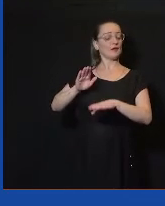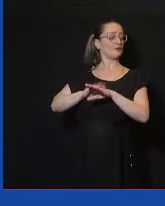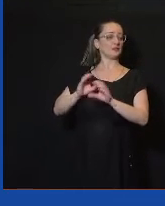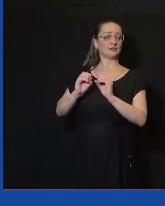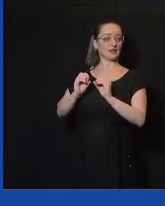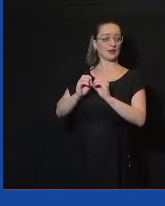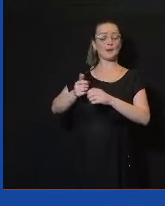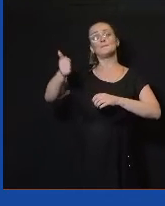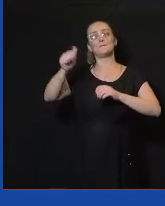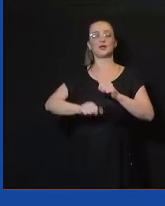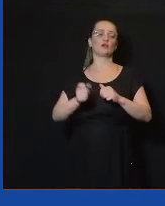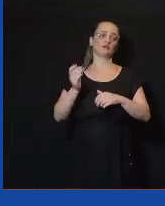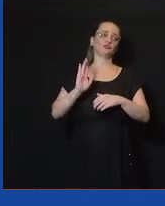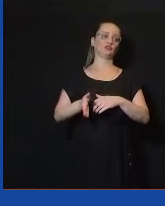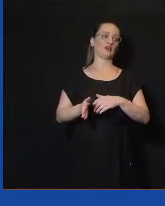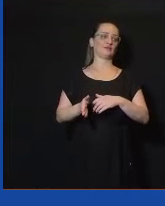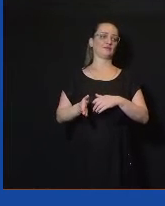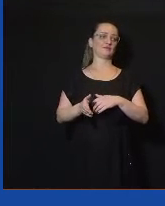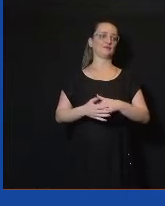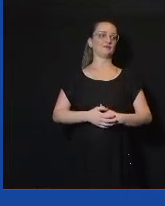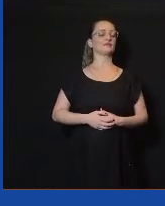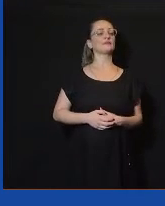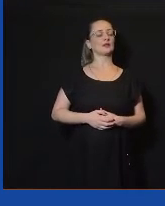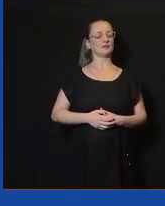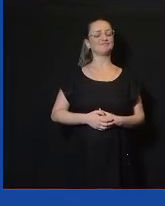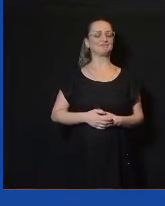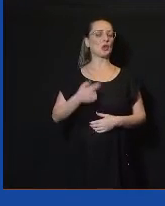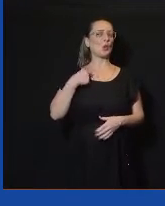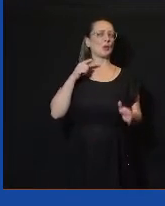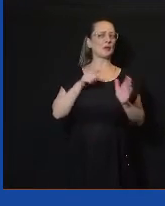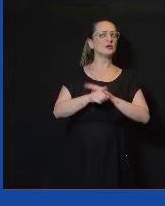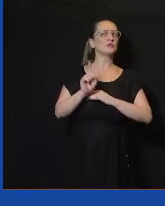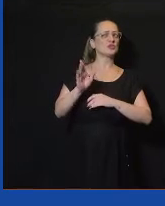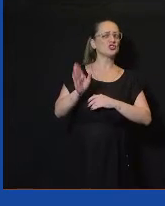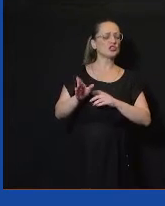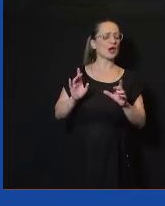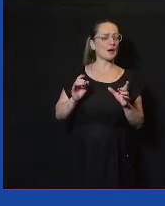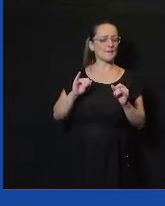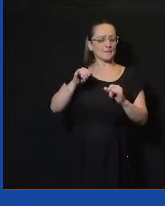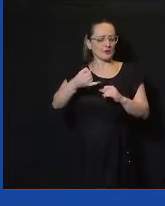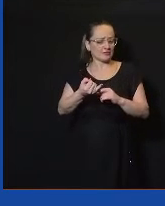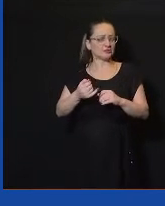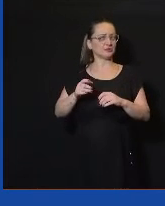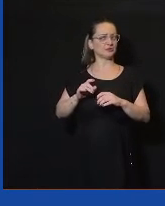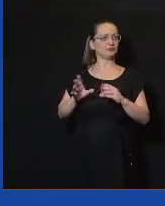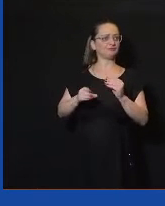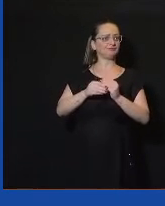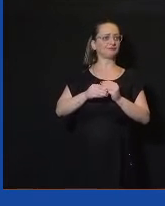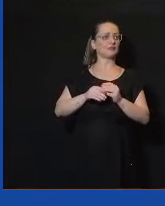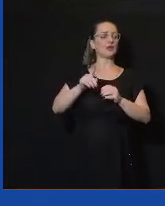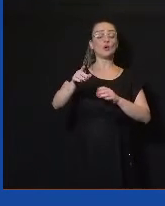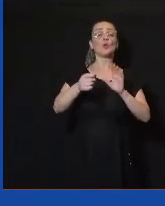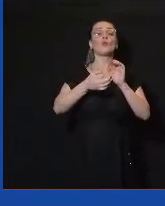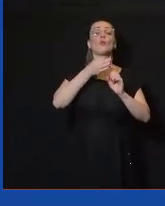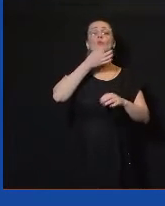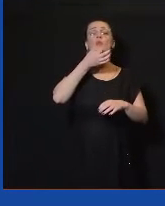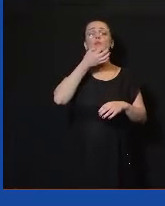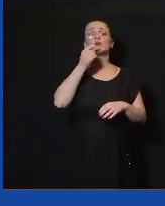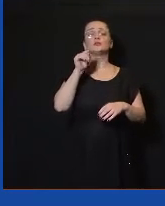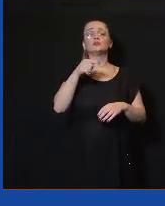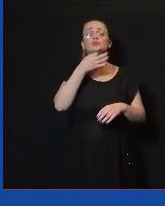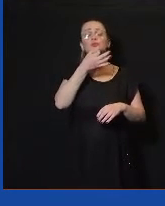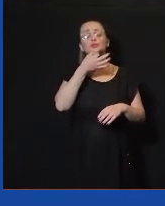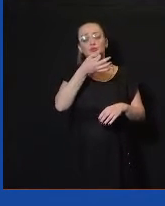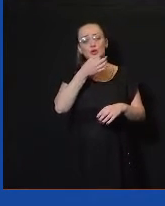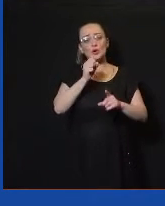pior do que está agora. Eu ia perguntar isso para vocês, já pegando ganchos, Zezé, que é O que você acha que a sociedade